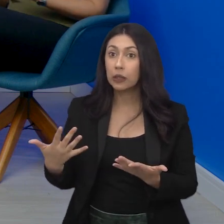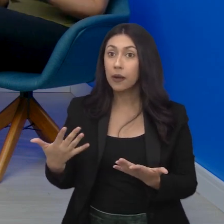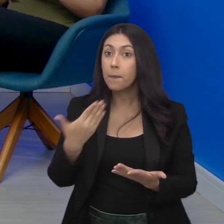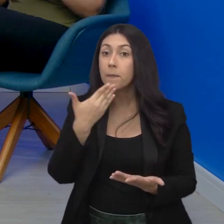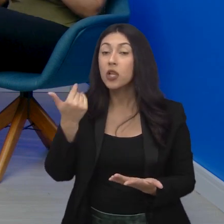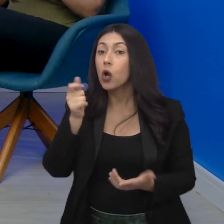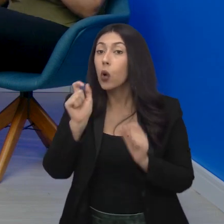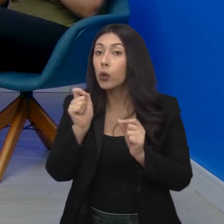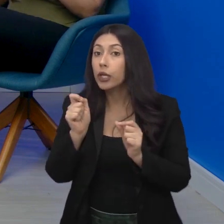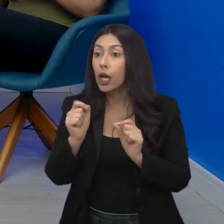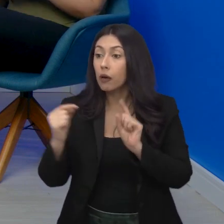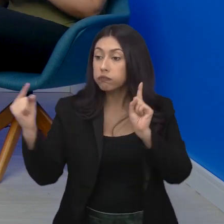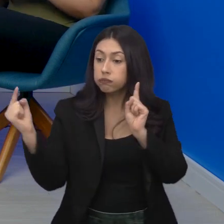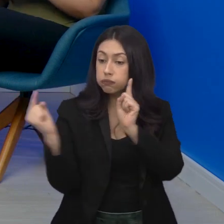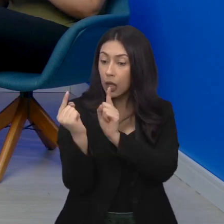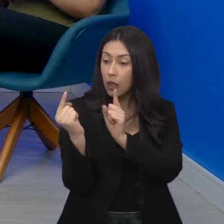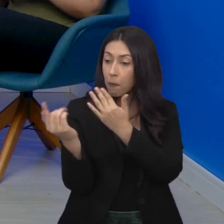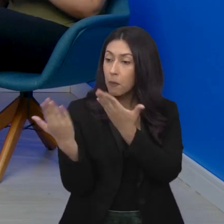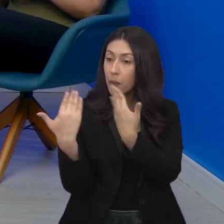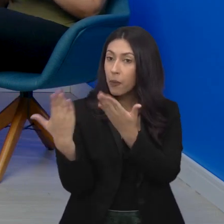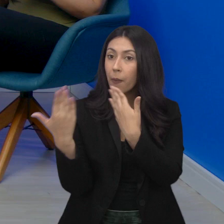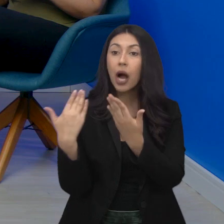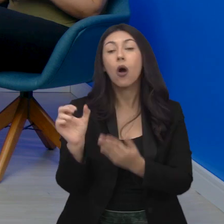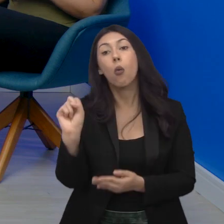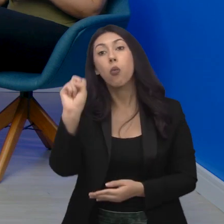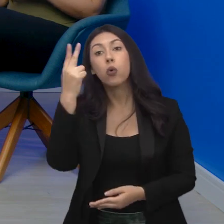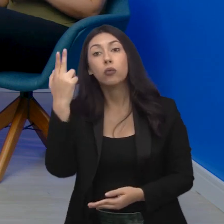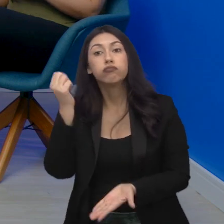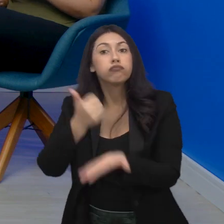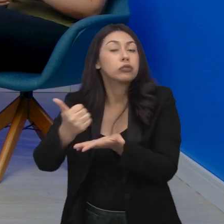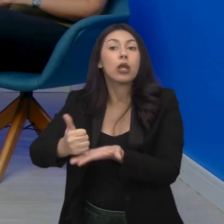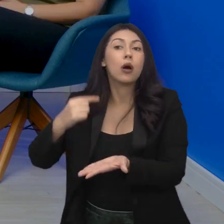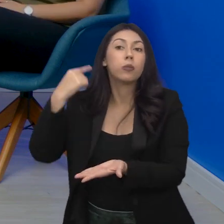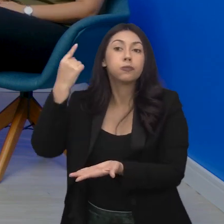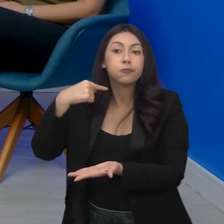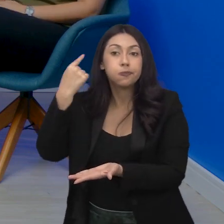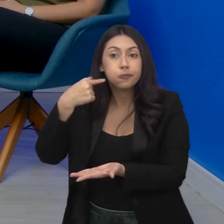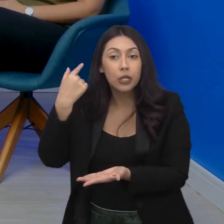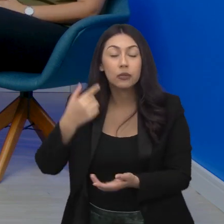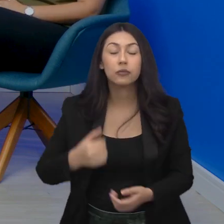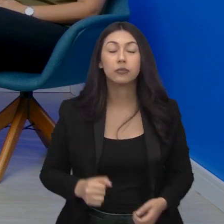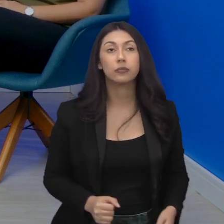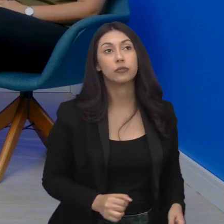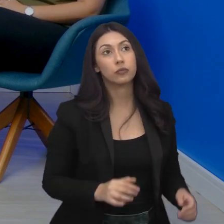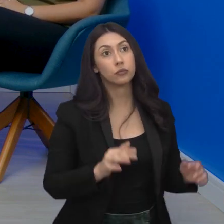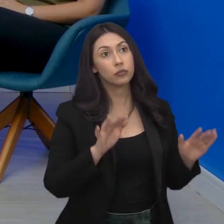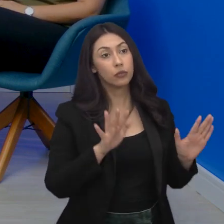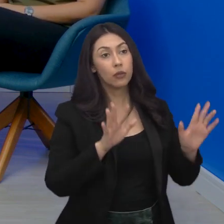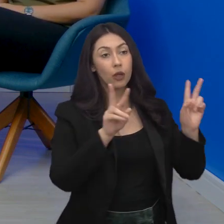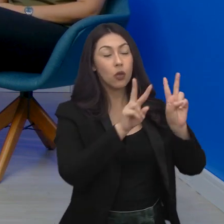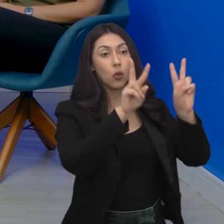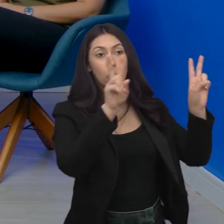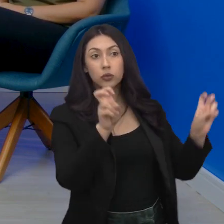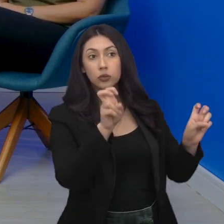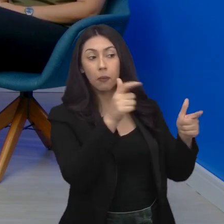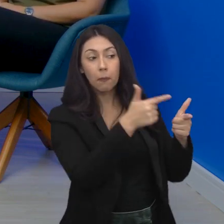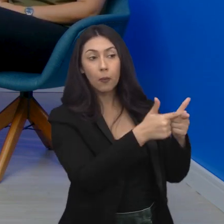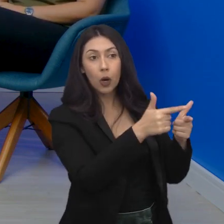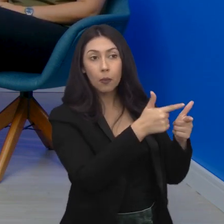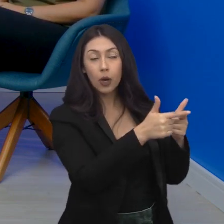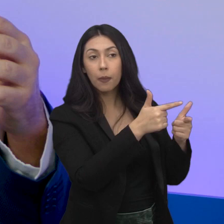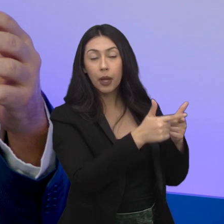o ideal é haver um diálogo entre os dois ou já procurar um advogado, alguma coisa do tipo? Com relação ao